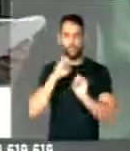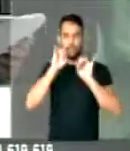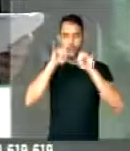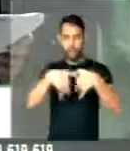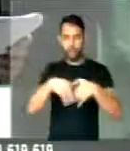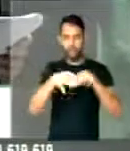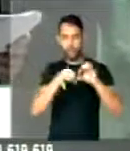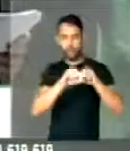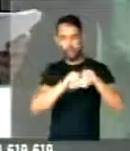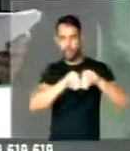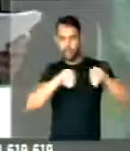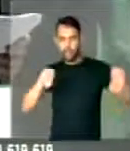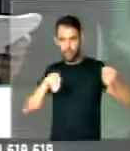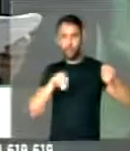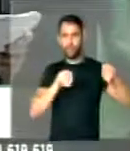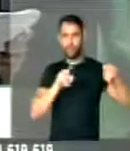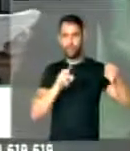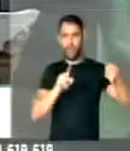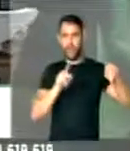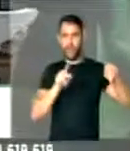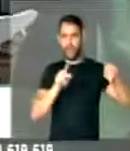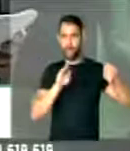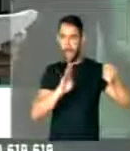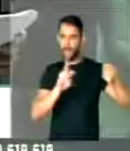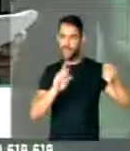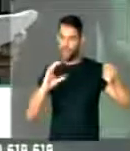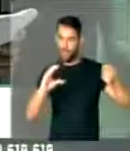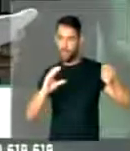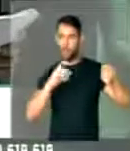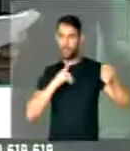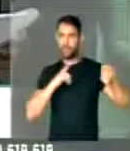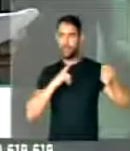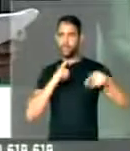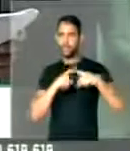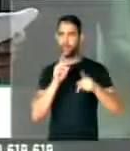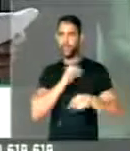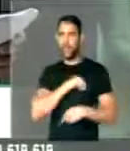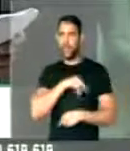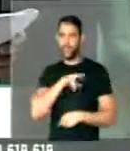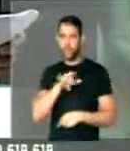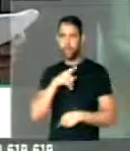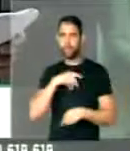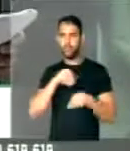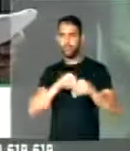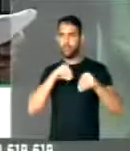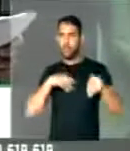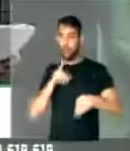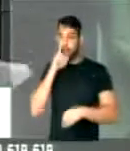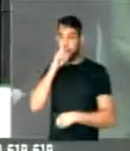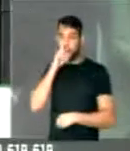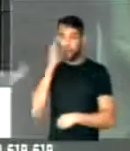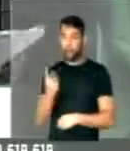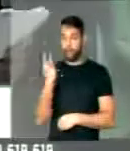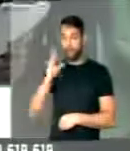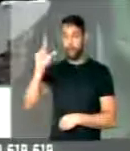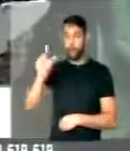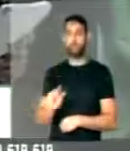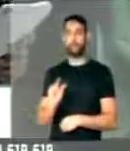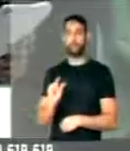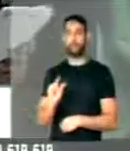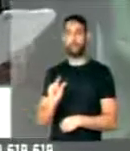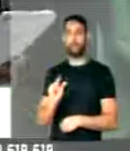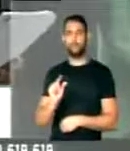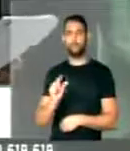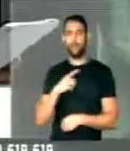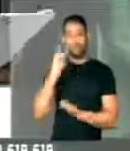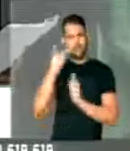da desvinculação do PPC e das aposentadorias rurais ao salário mínimo põe em risco o valor desses benefícios.